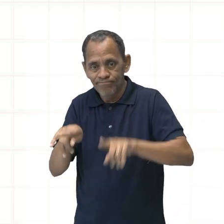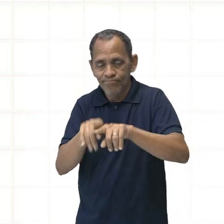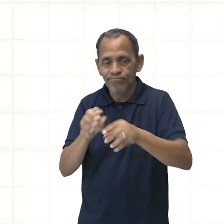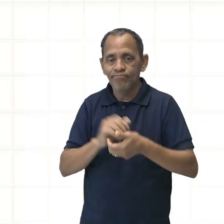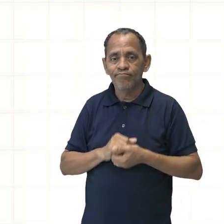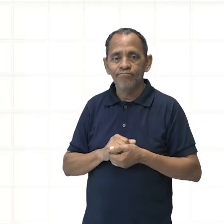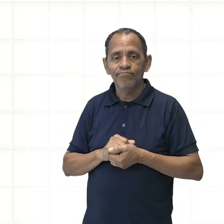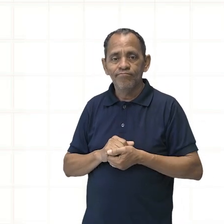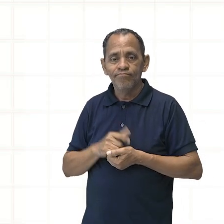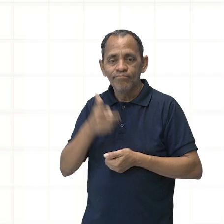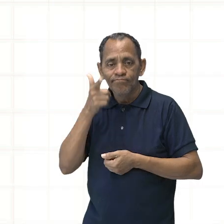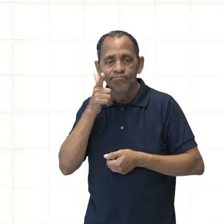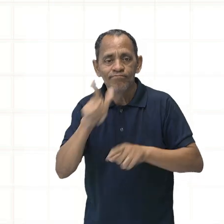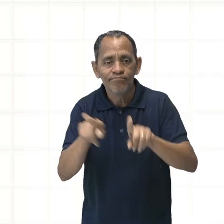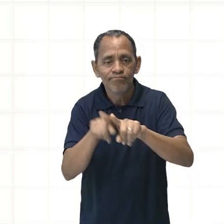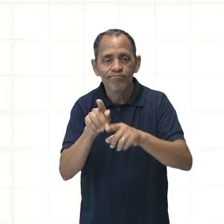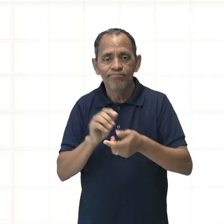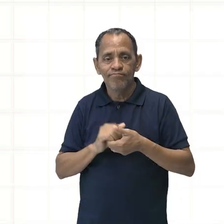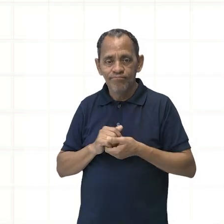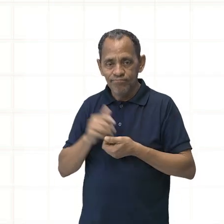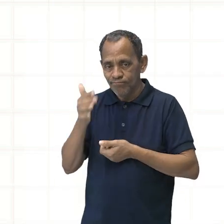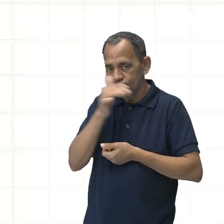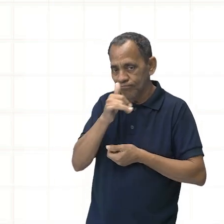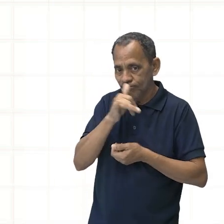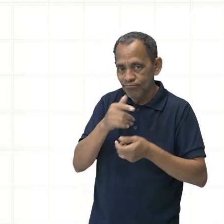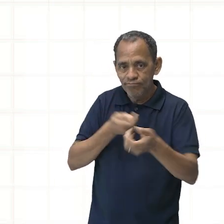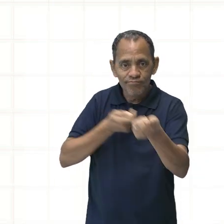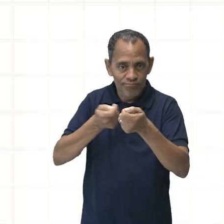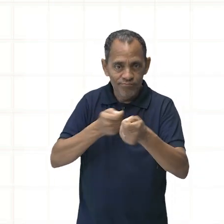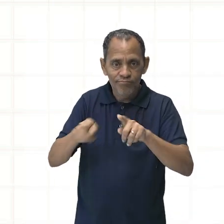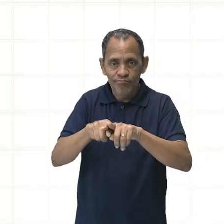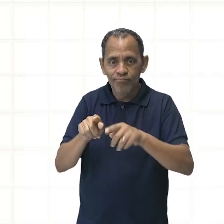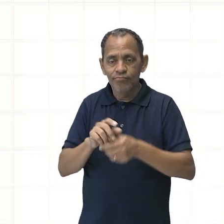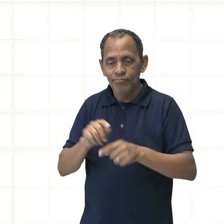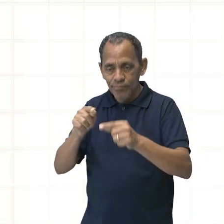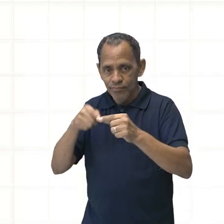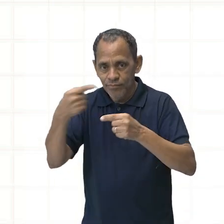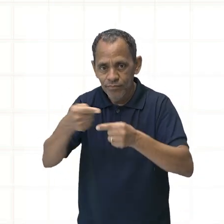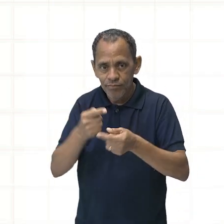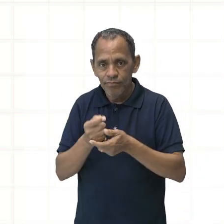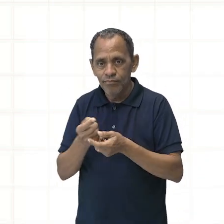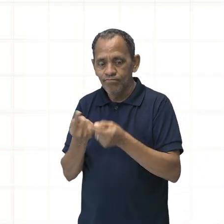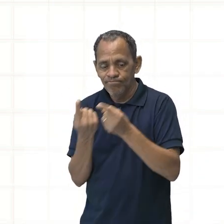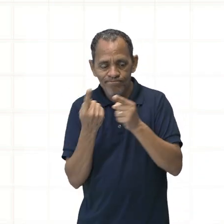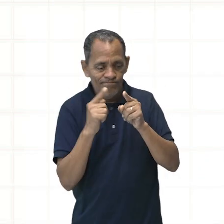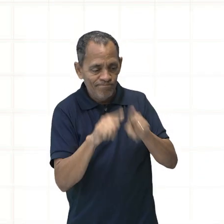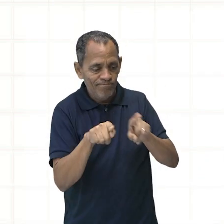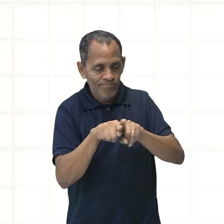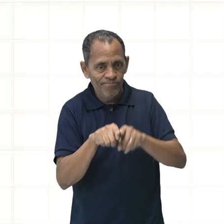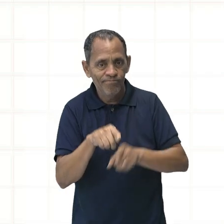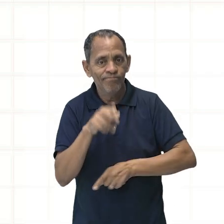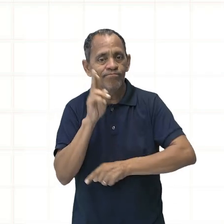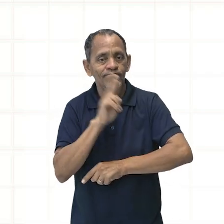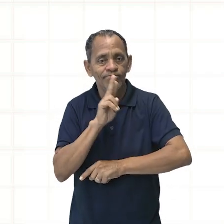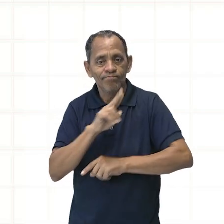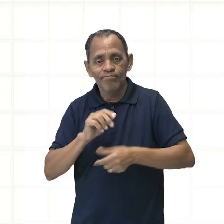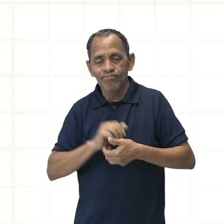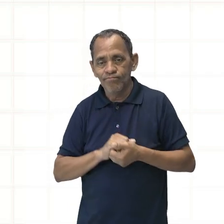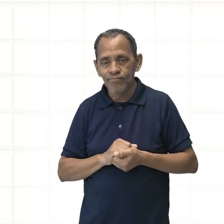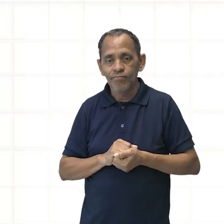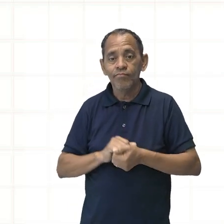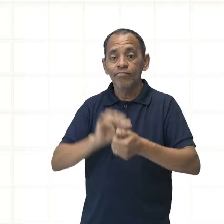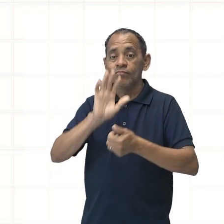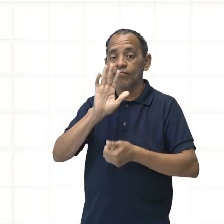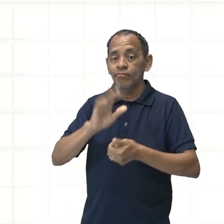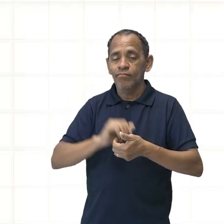França, estar sob o controle da França e depois atacar o outro lado, que seria a Rússia.